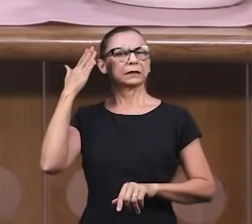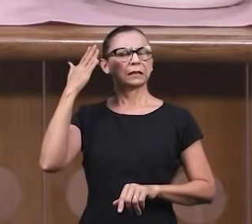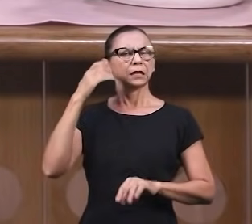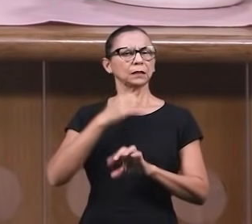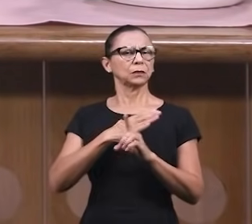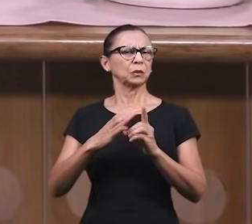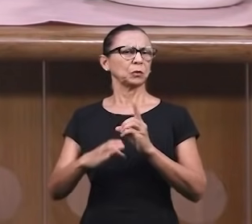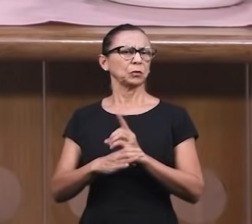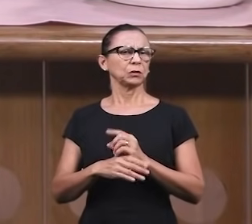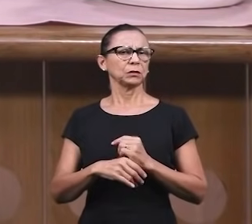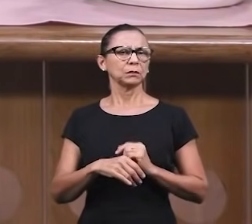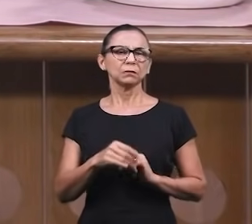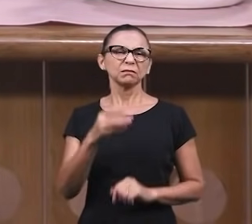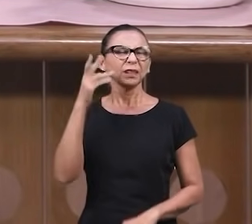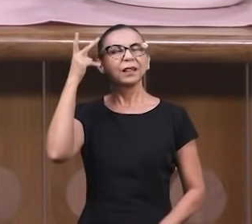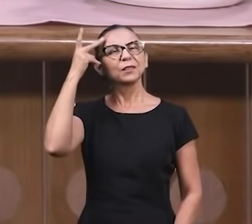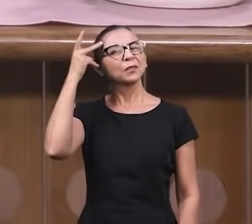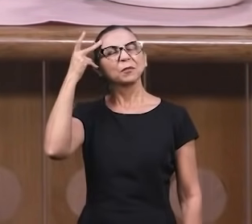normal, natural,